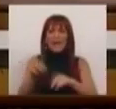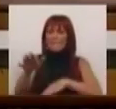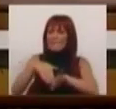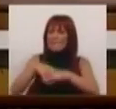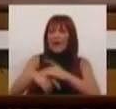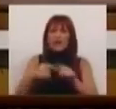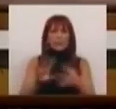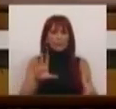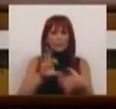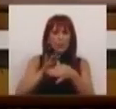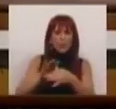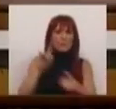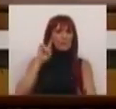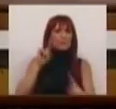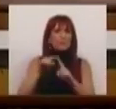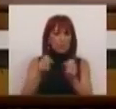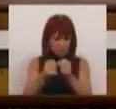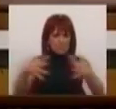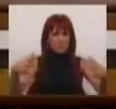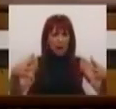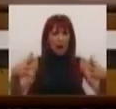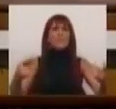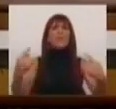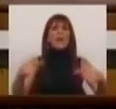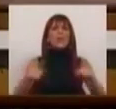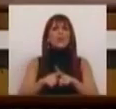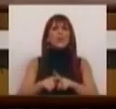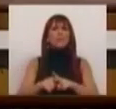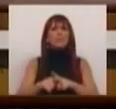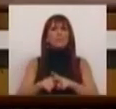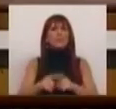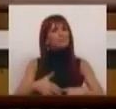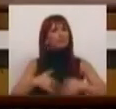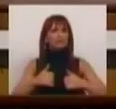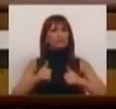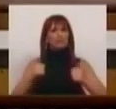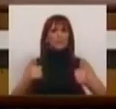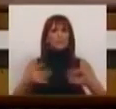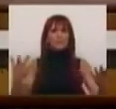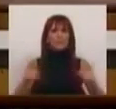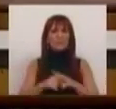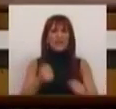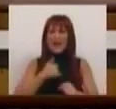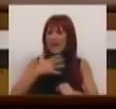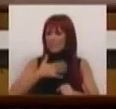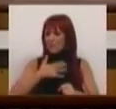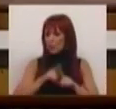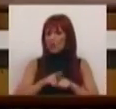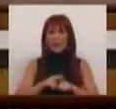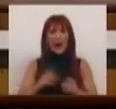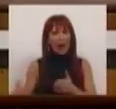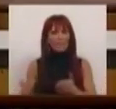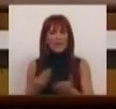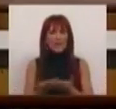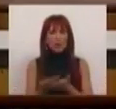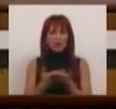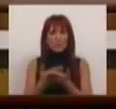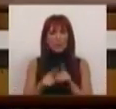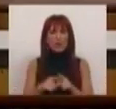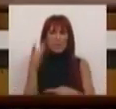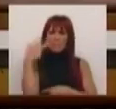realizar fusões e atingir dimensão que sejam confortáveis para as empresas enfrentarem os mercados